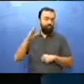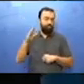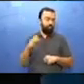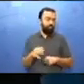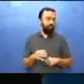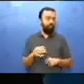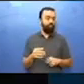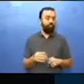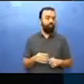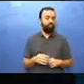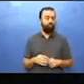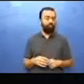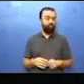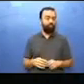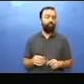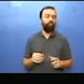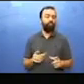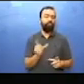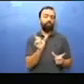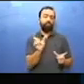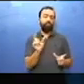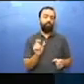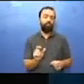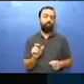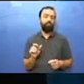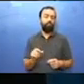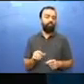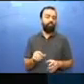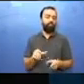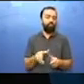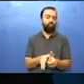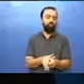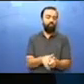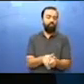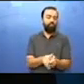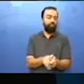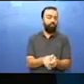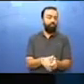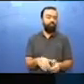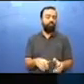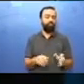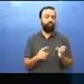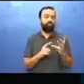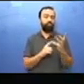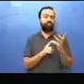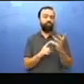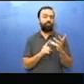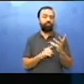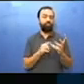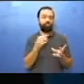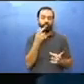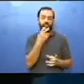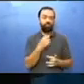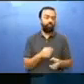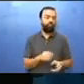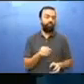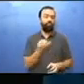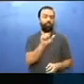escrever tartaruga. Agora, vejam, falem comigo apenas o som das vogais desta palavra. Olhem.